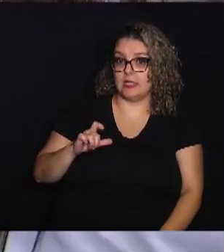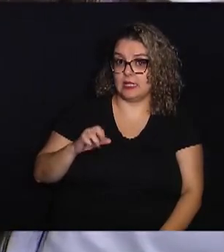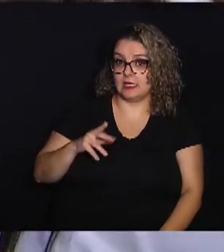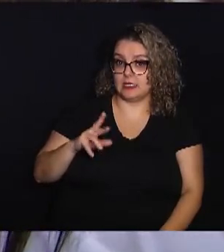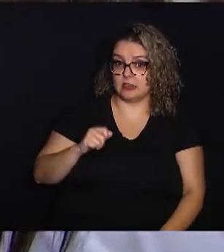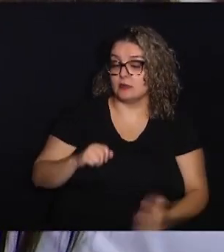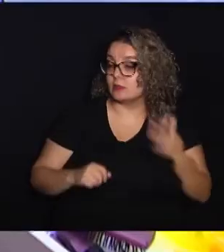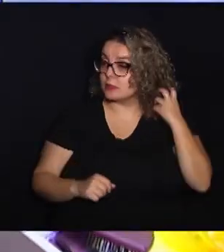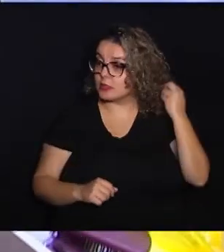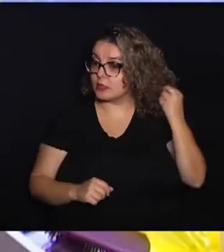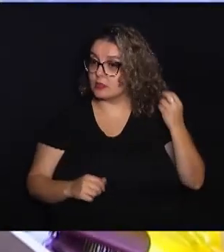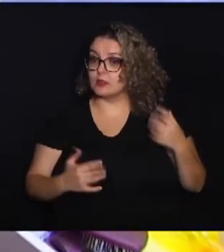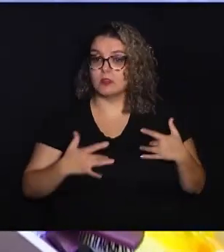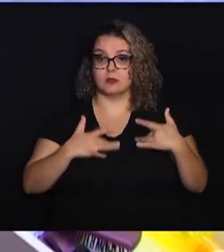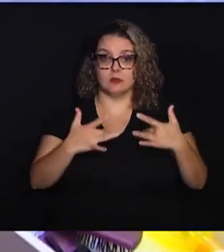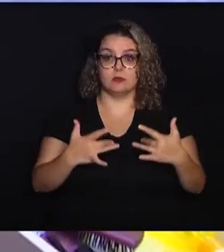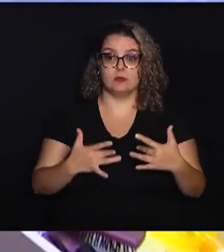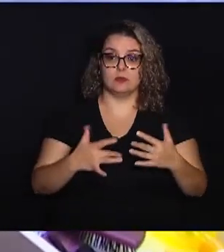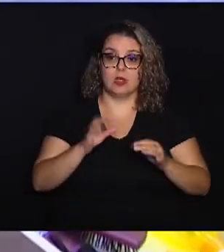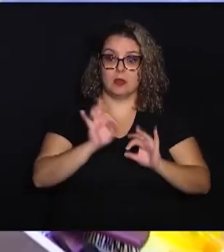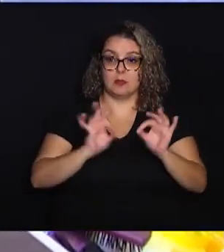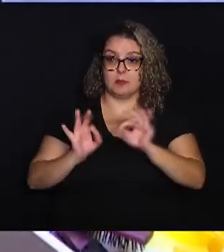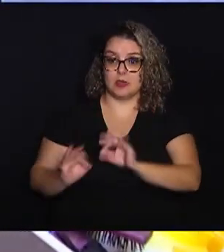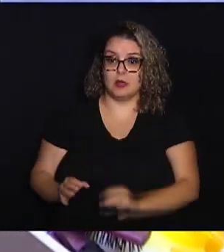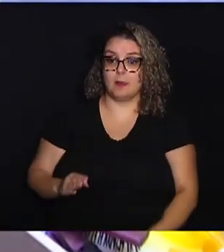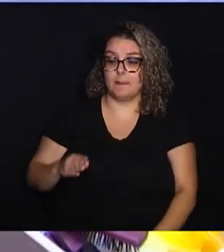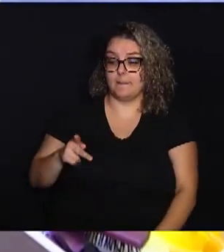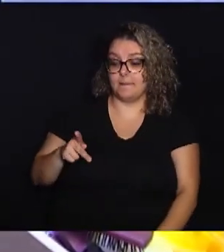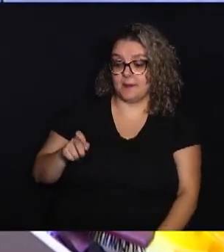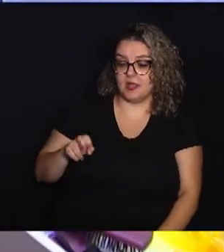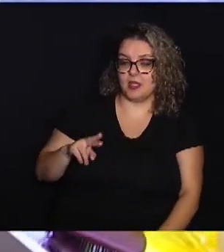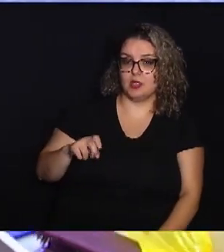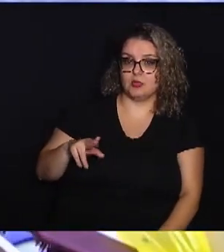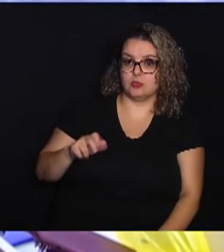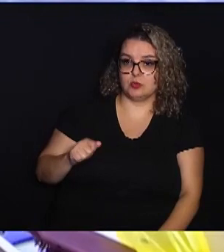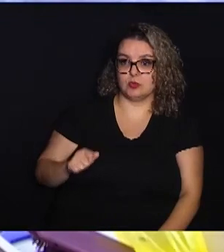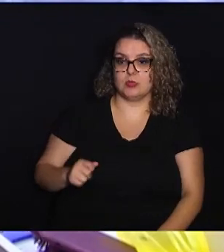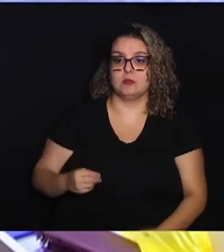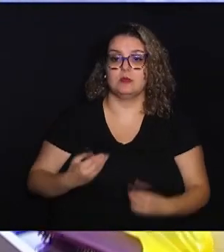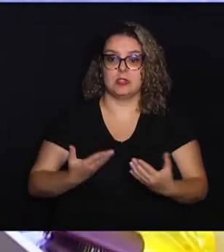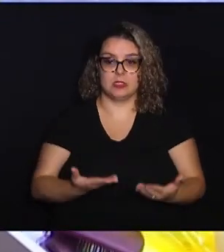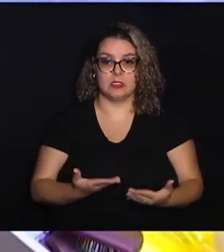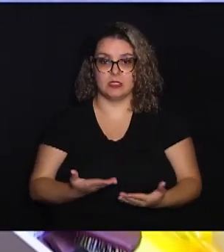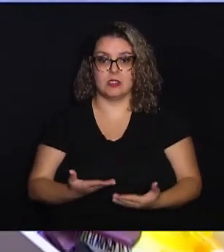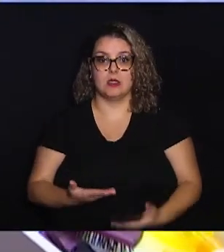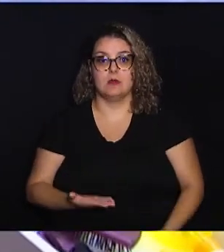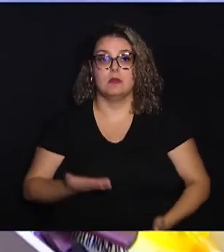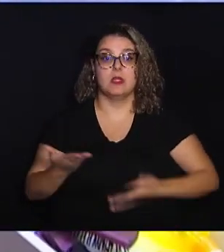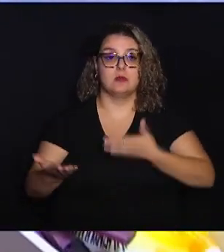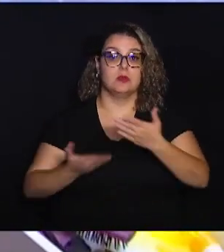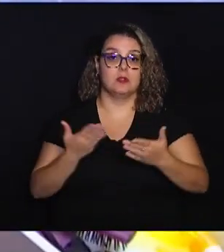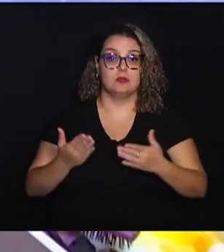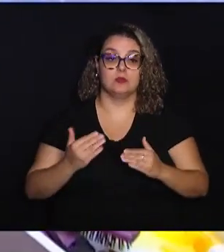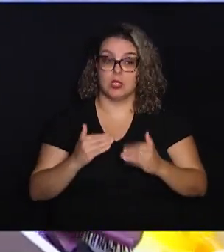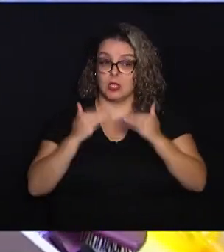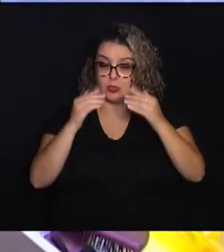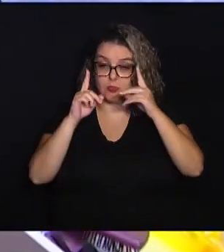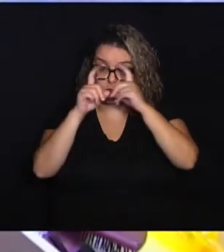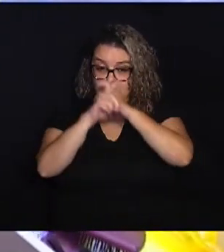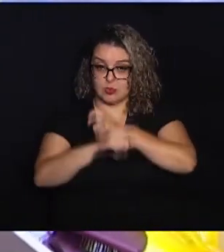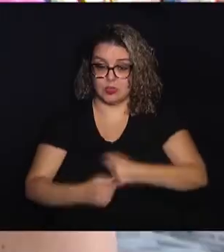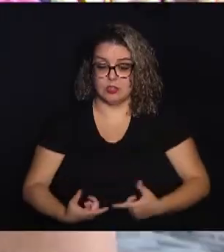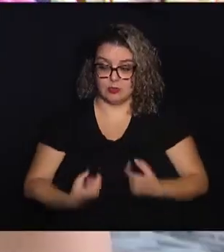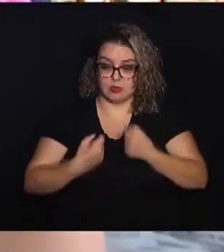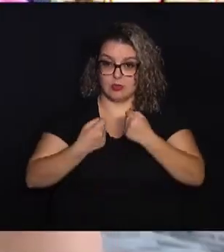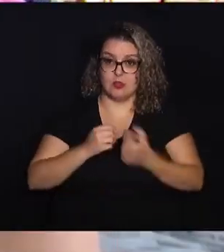de cabelos para a confecção de perucas para mulheres em tratamento na unidade de alta complexidade em